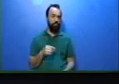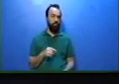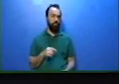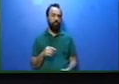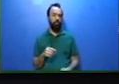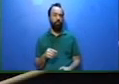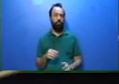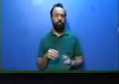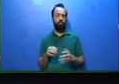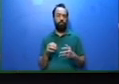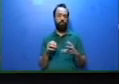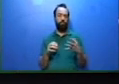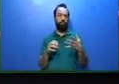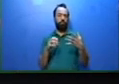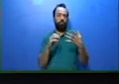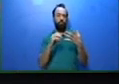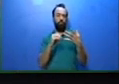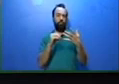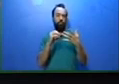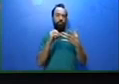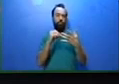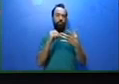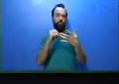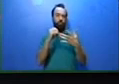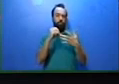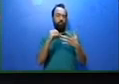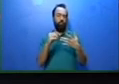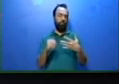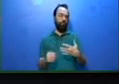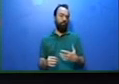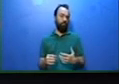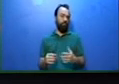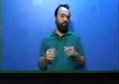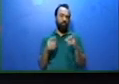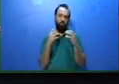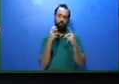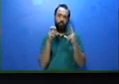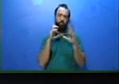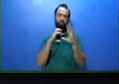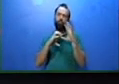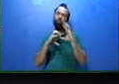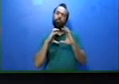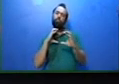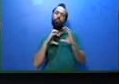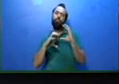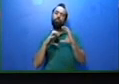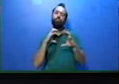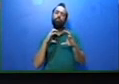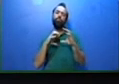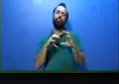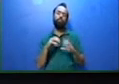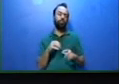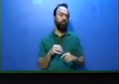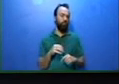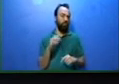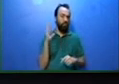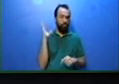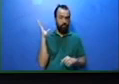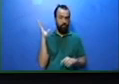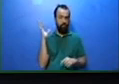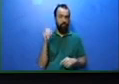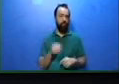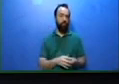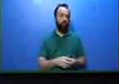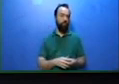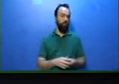notas musicais saindo do balãozinho. O personagem está cantando. E esse balão mais